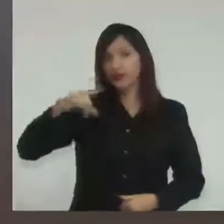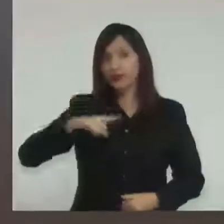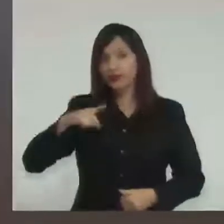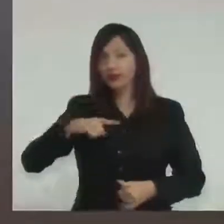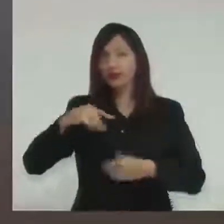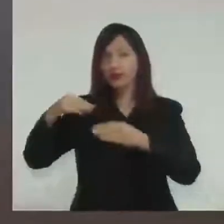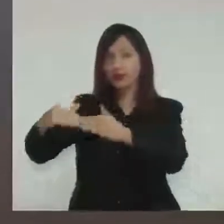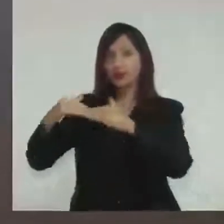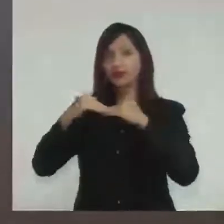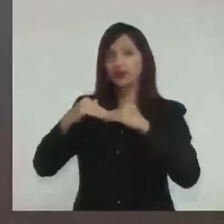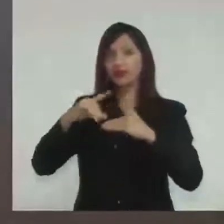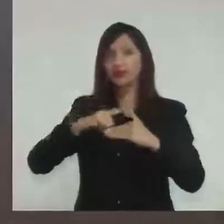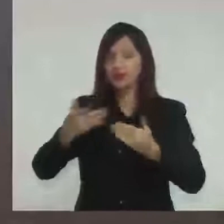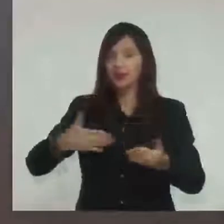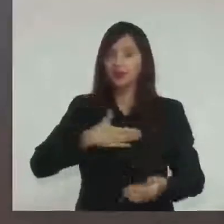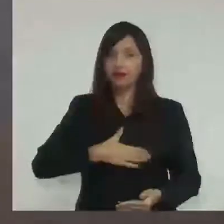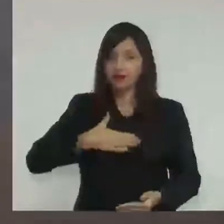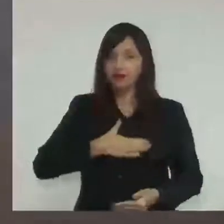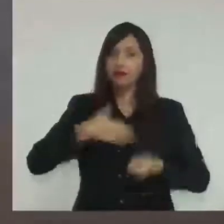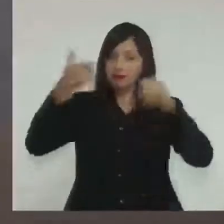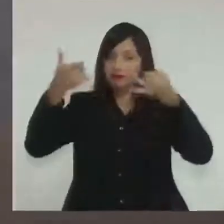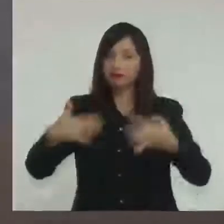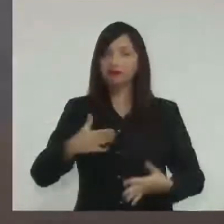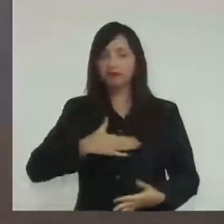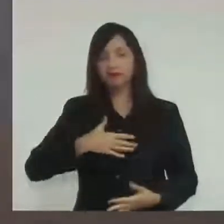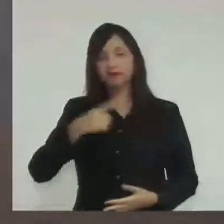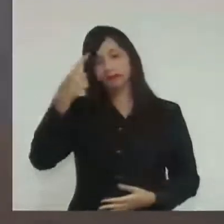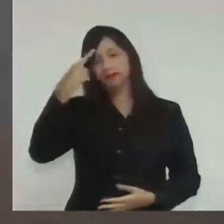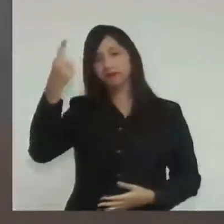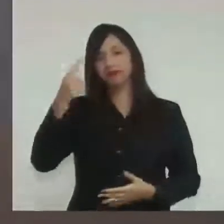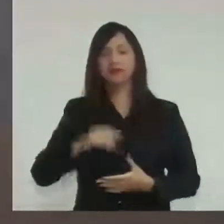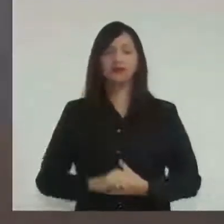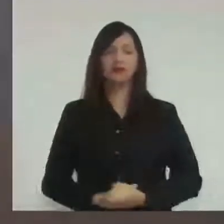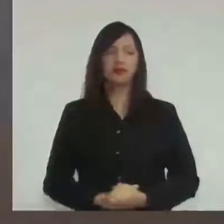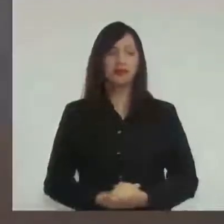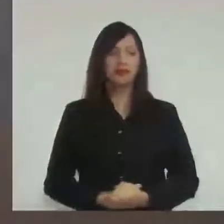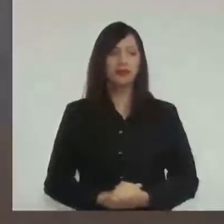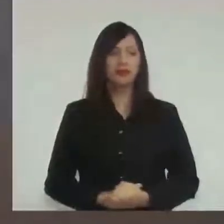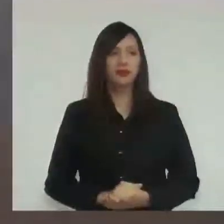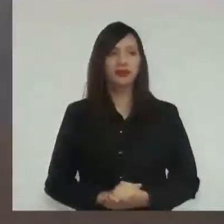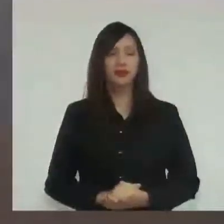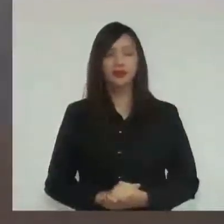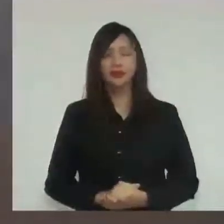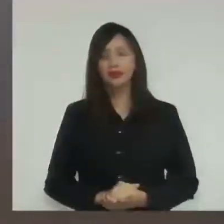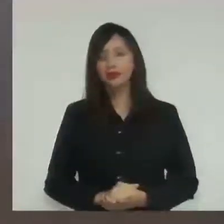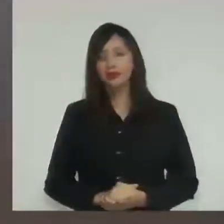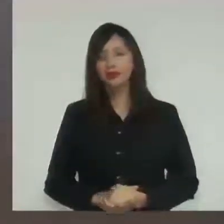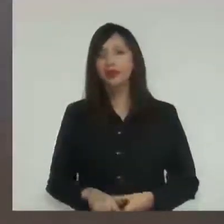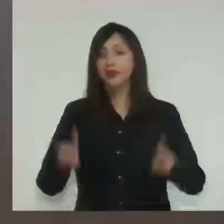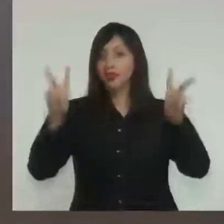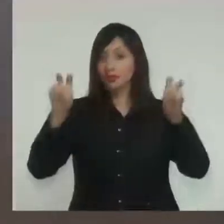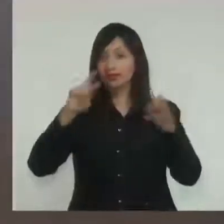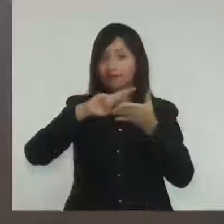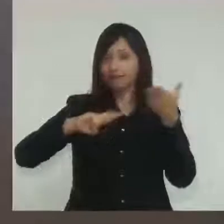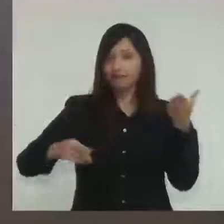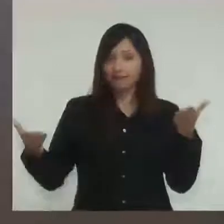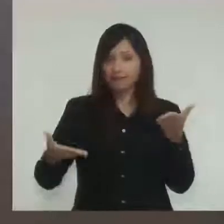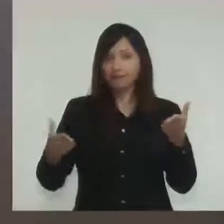quero aqui registrar objetivamente o que eu penso sobre isso. Bom, sobre o relatório que foi lido na noite de